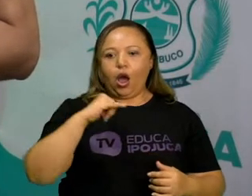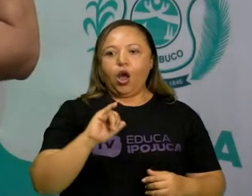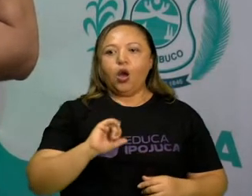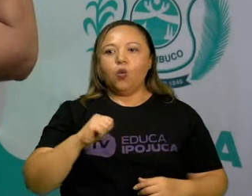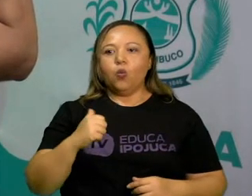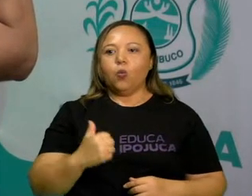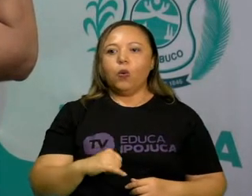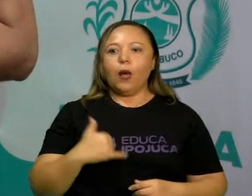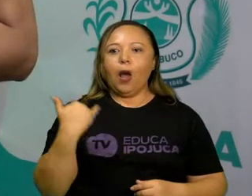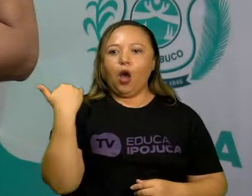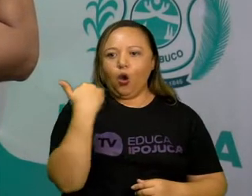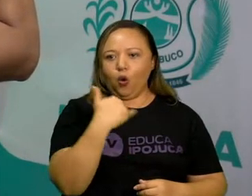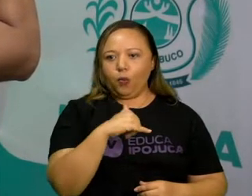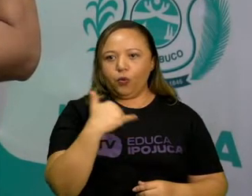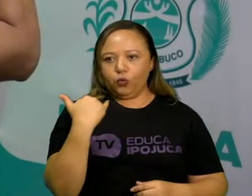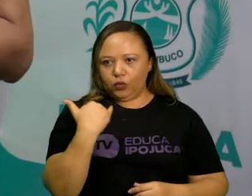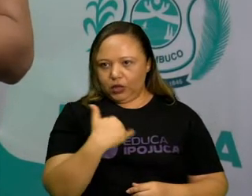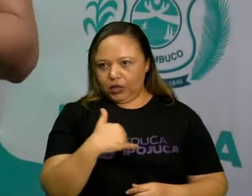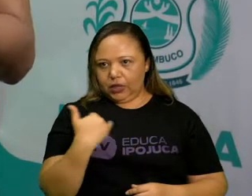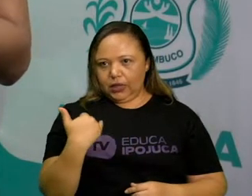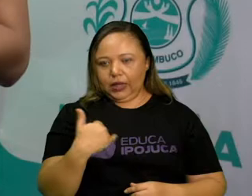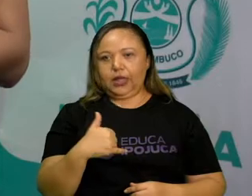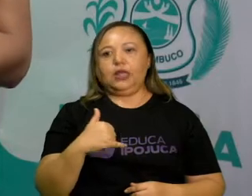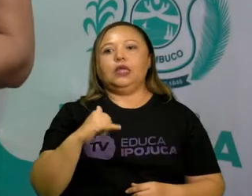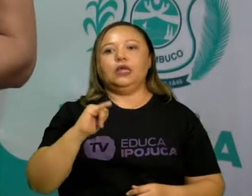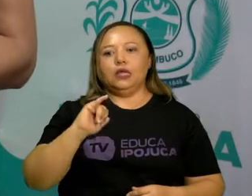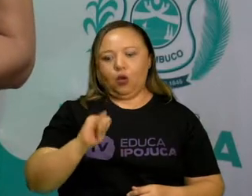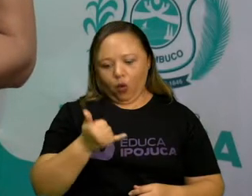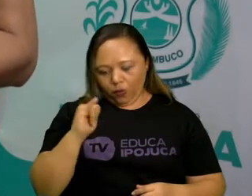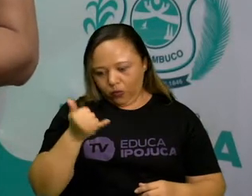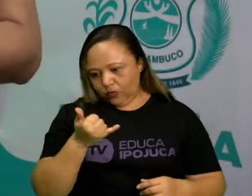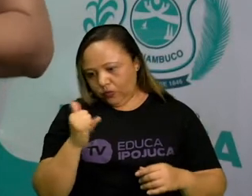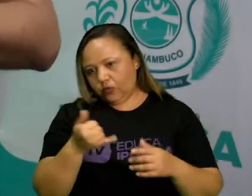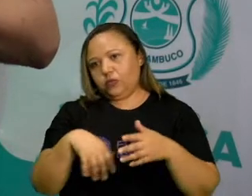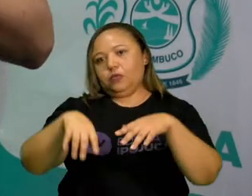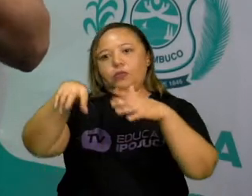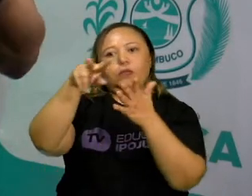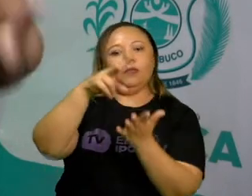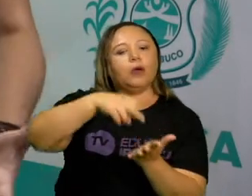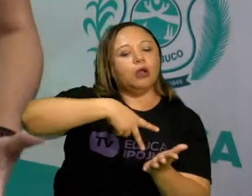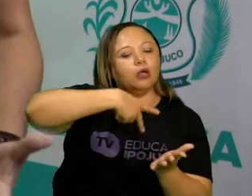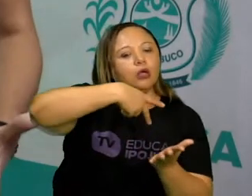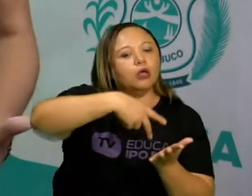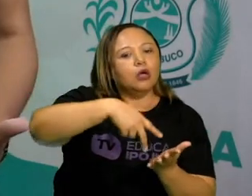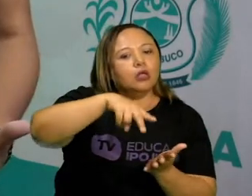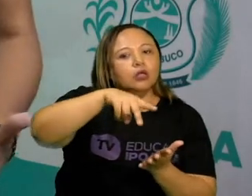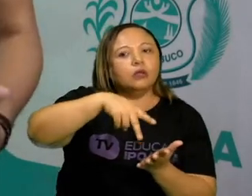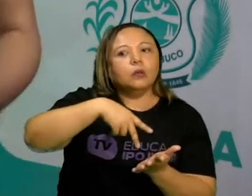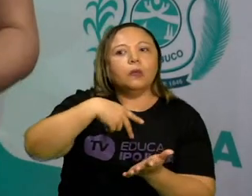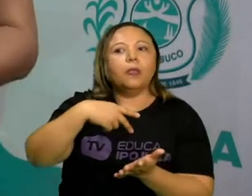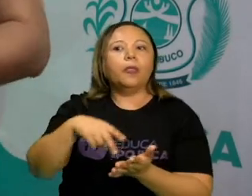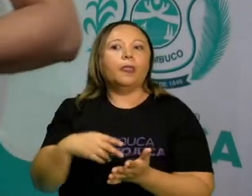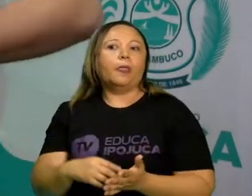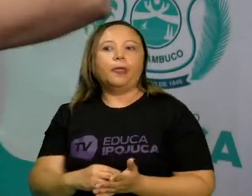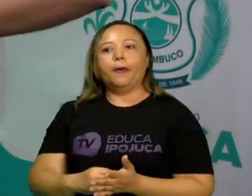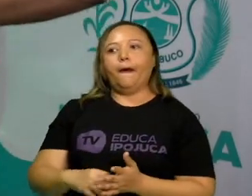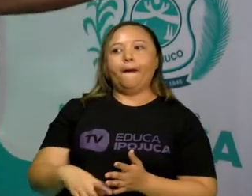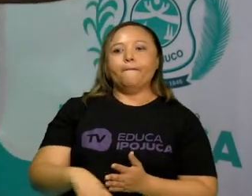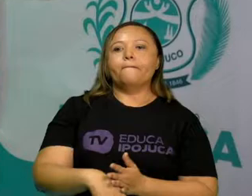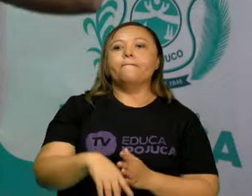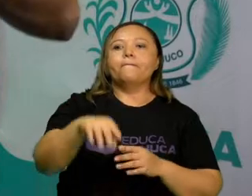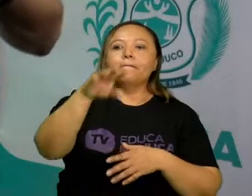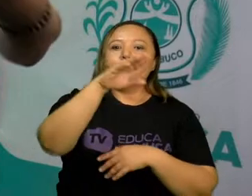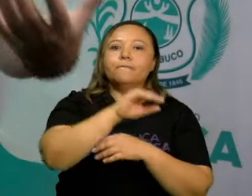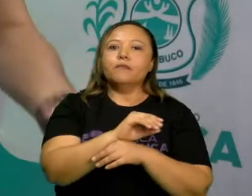o verão Fantástico não é um ano de comunidade de comunidades extremamente carente mas